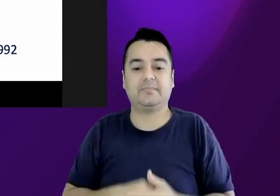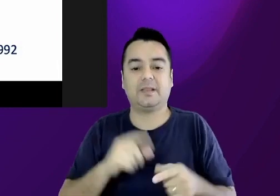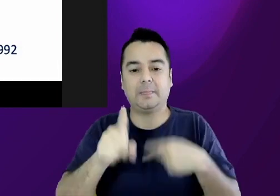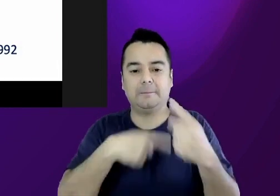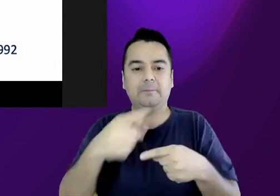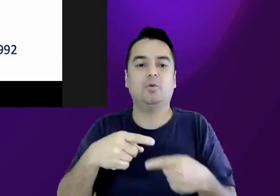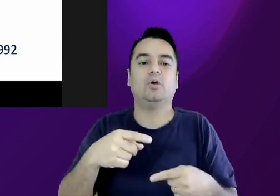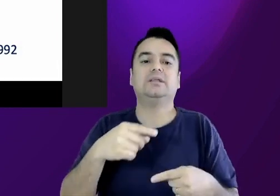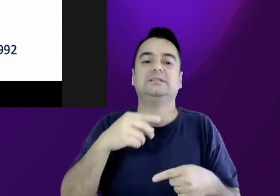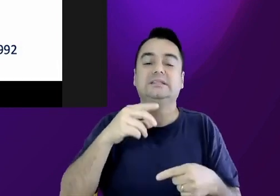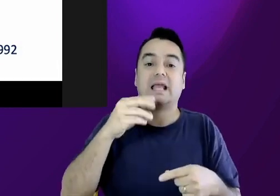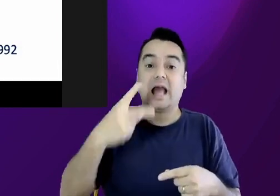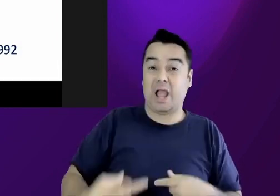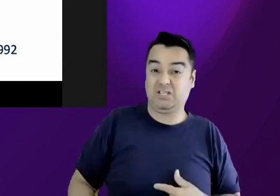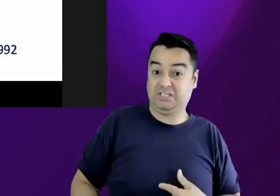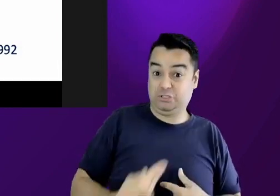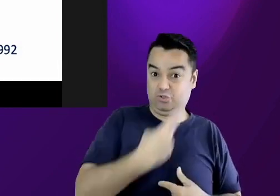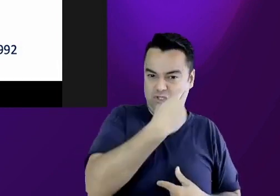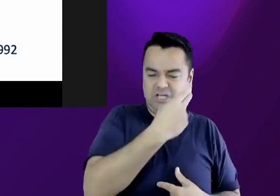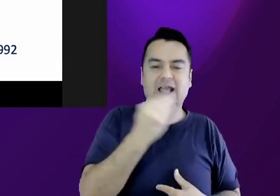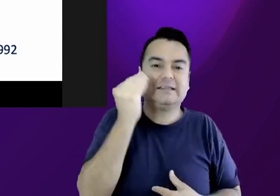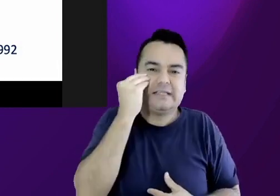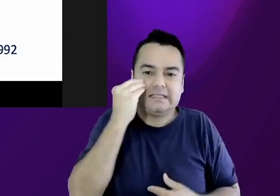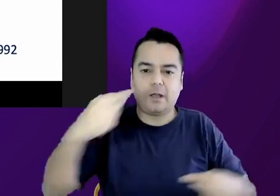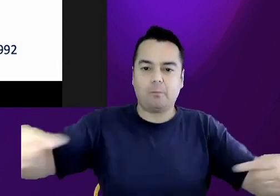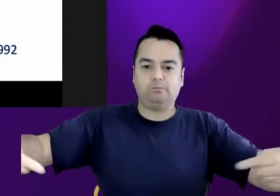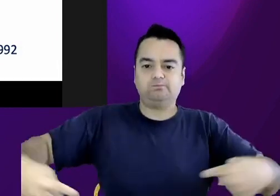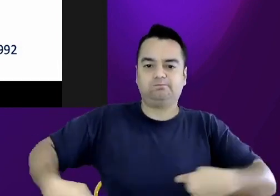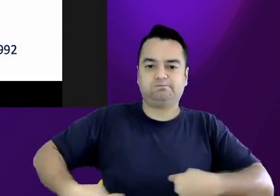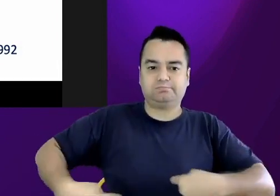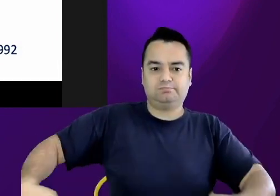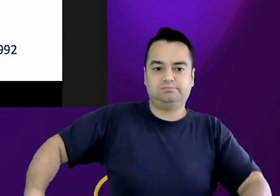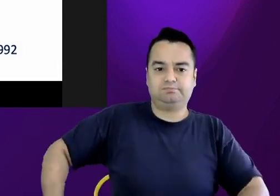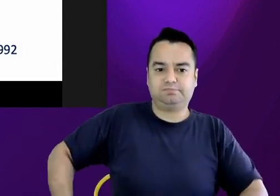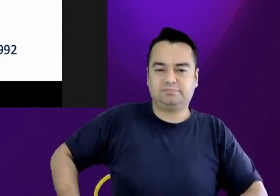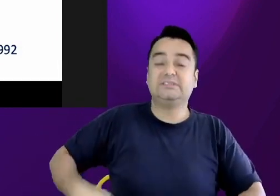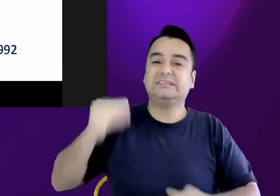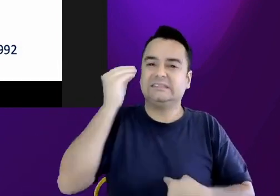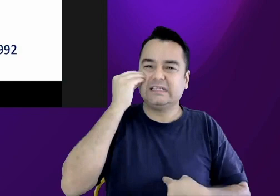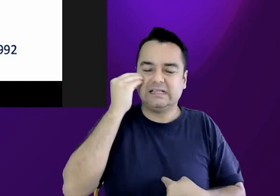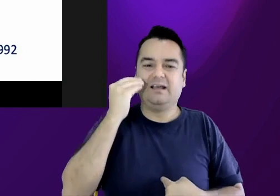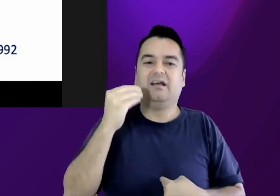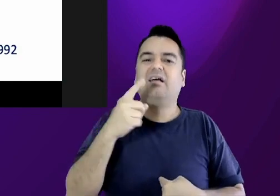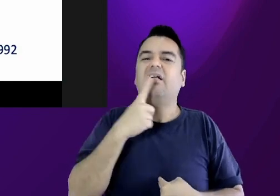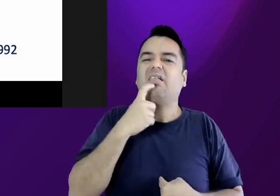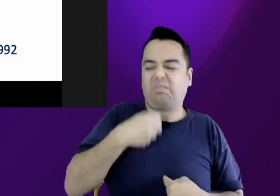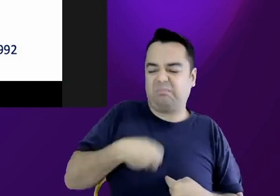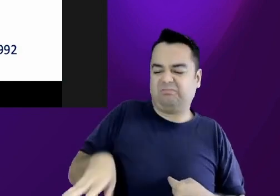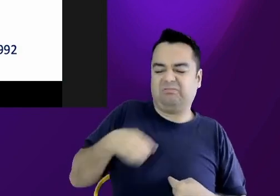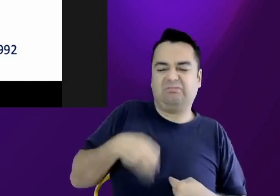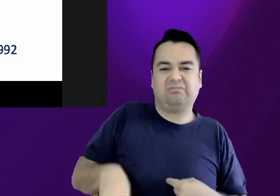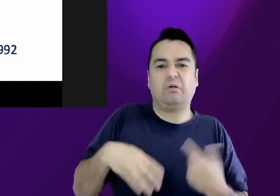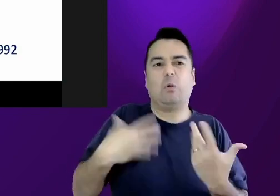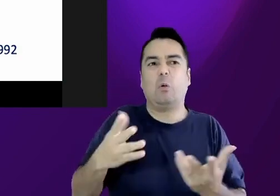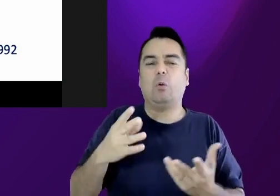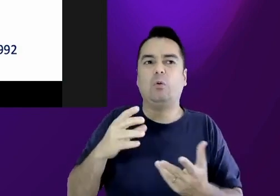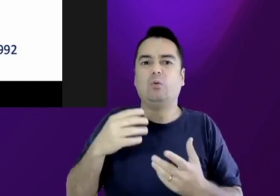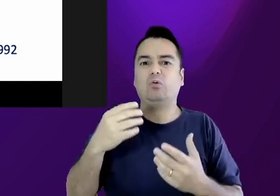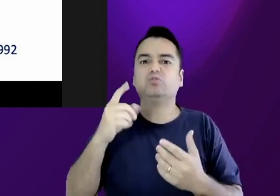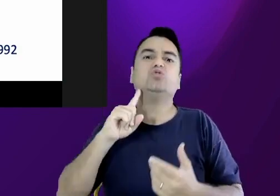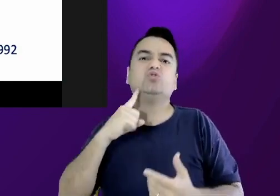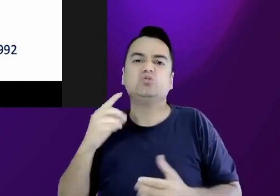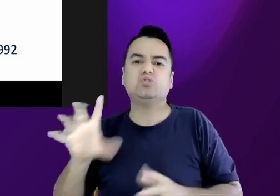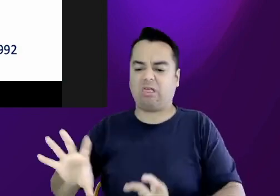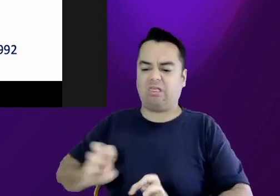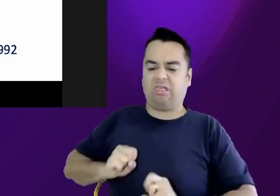minimamente invasiva, cujo objetivo é reduzir o trauma, reduzir a liberação de mediadores inflamatórios, permitindo,